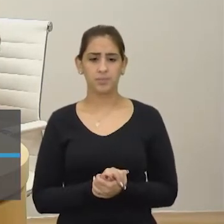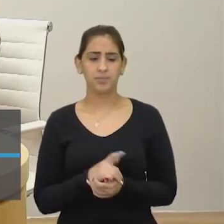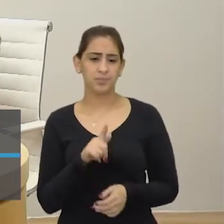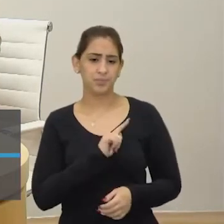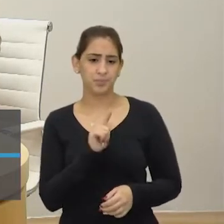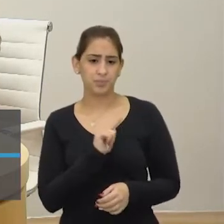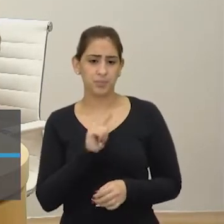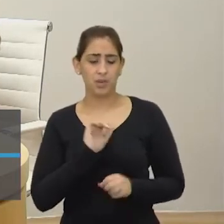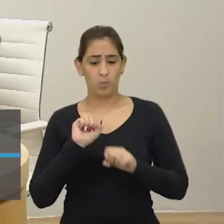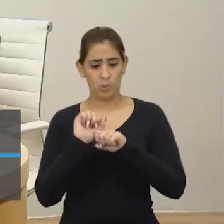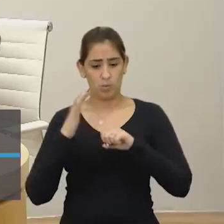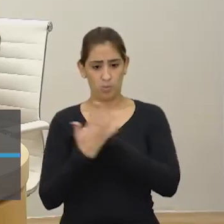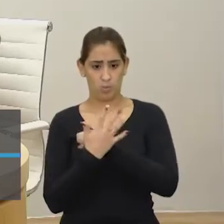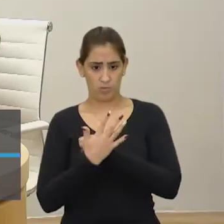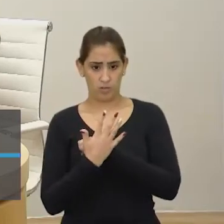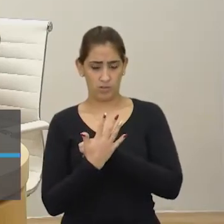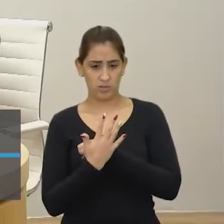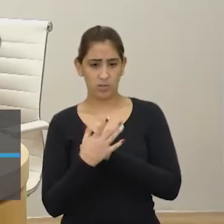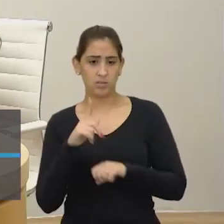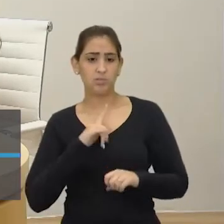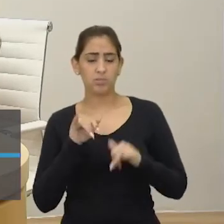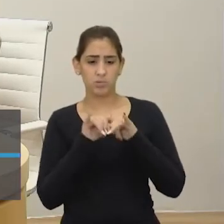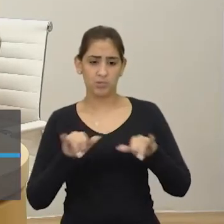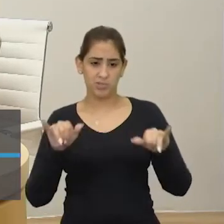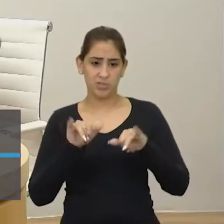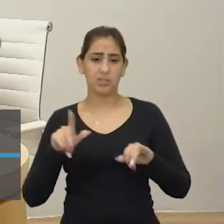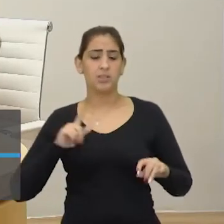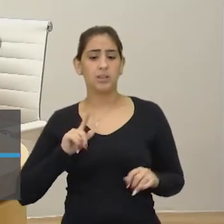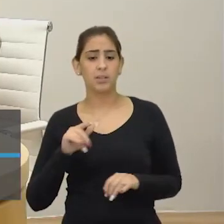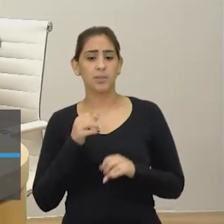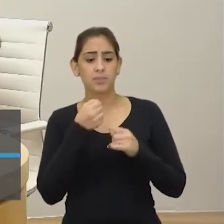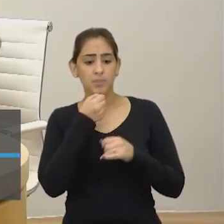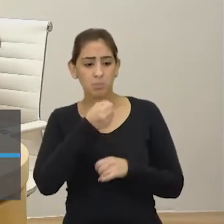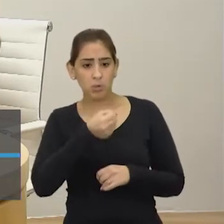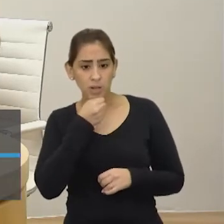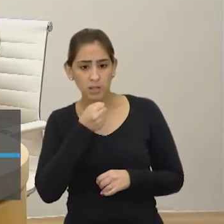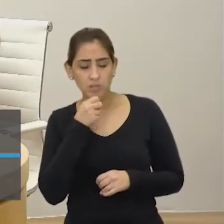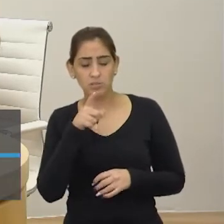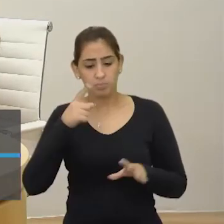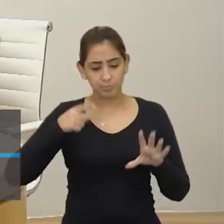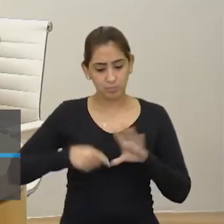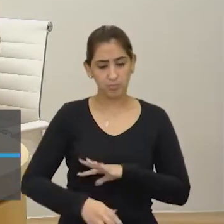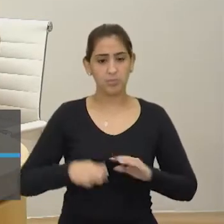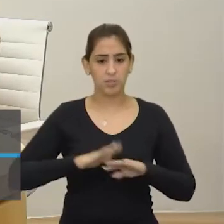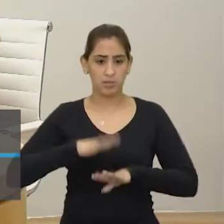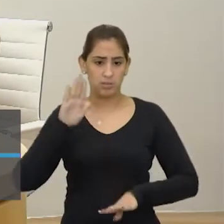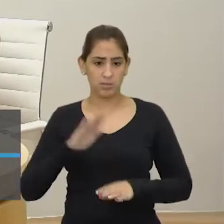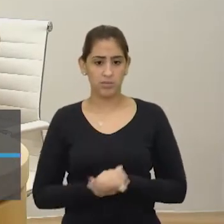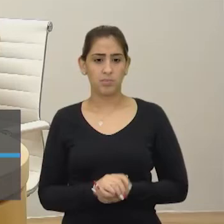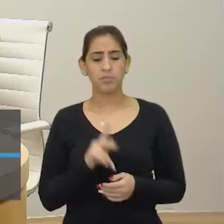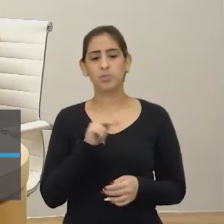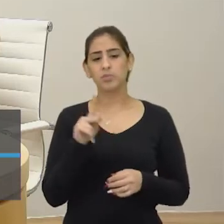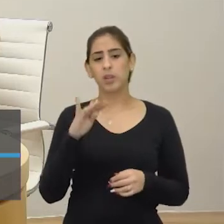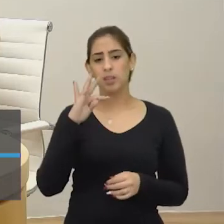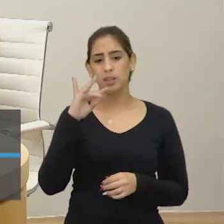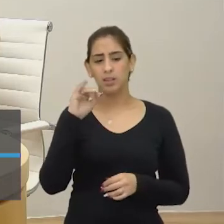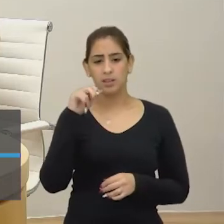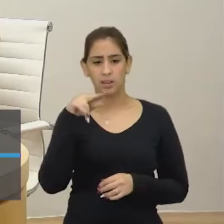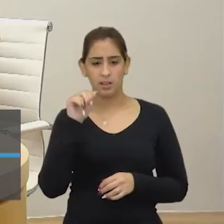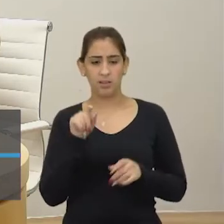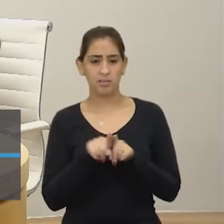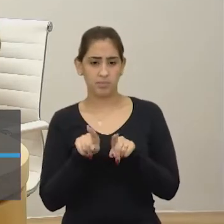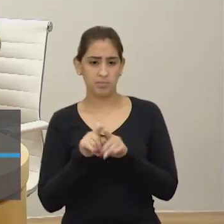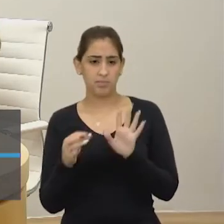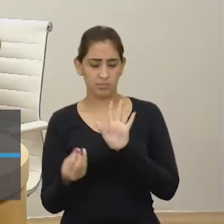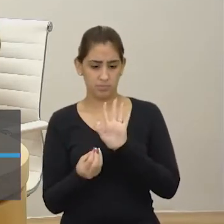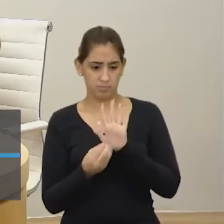aí Covid? Sim, é a notícia. Reportagem, aprofundar sobre isso. E você, a professora Tayana citou de maneira bem legal